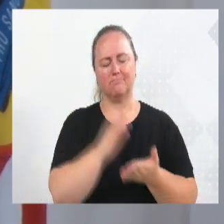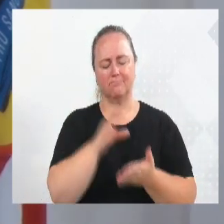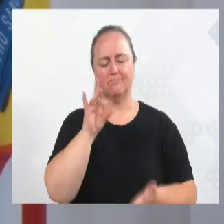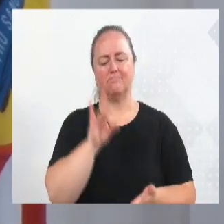obrigado